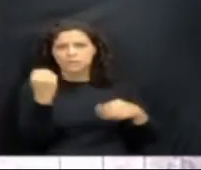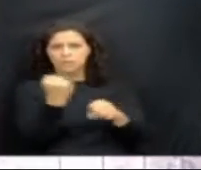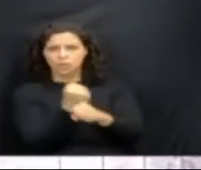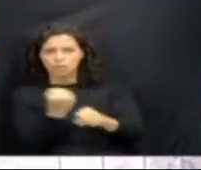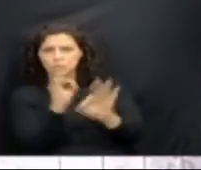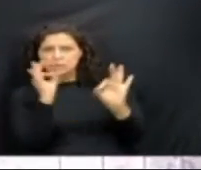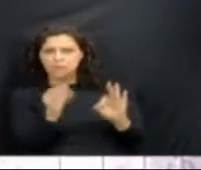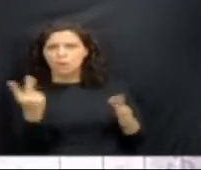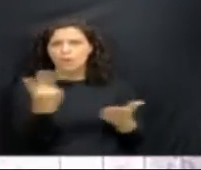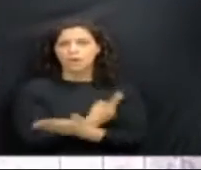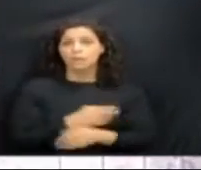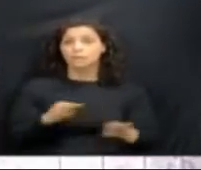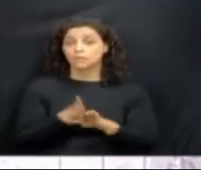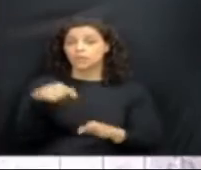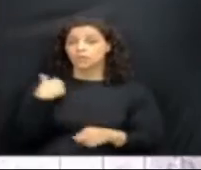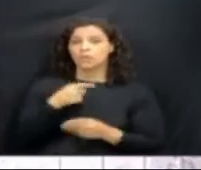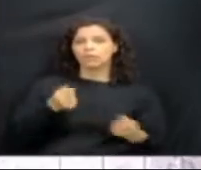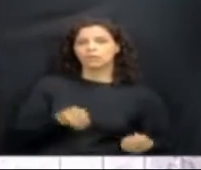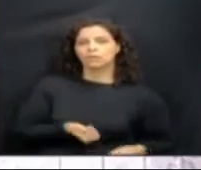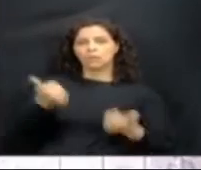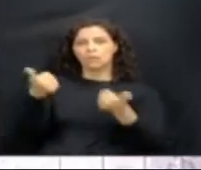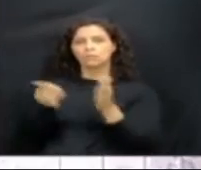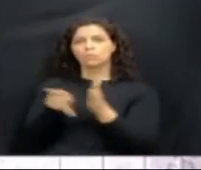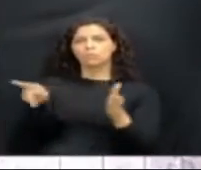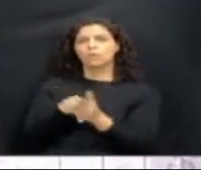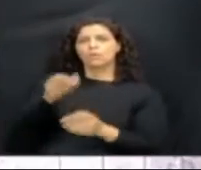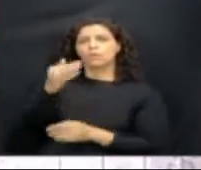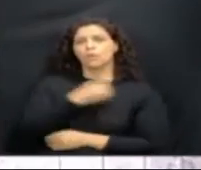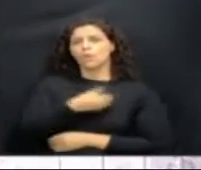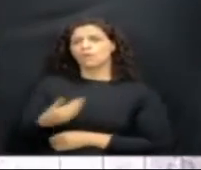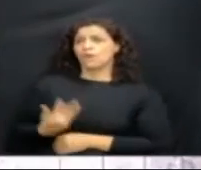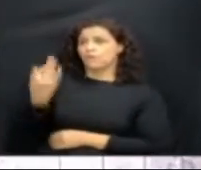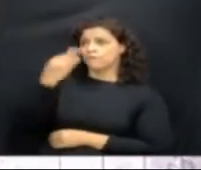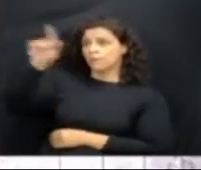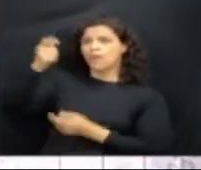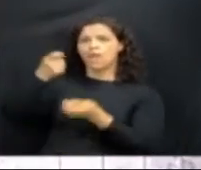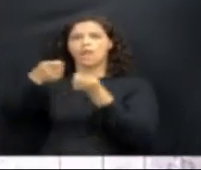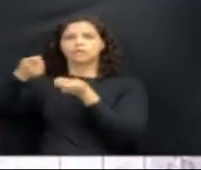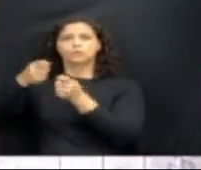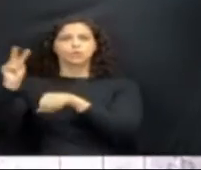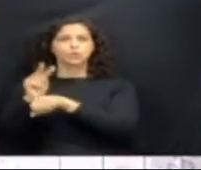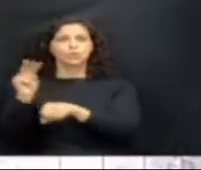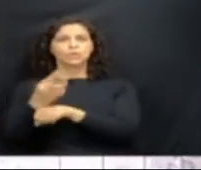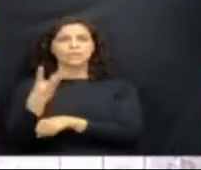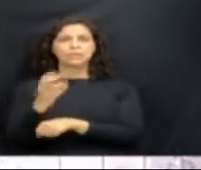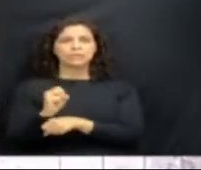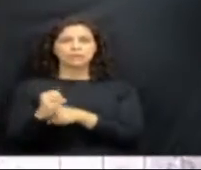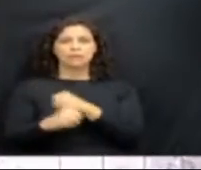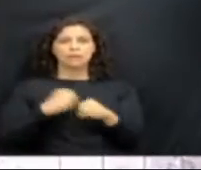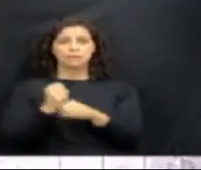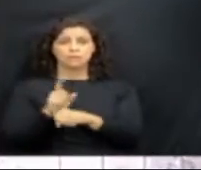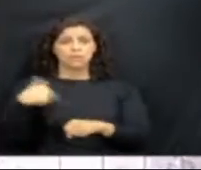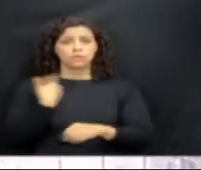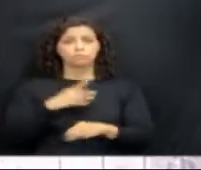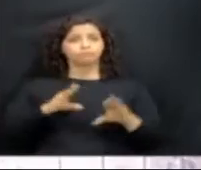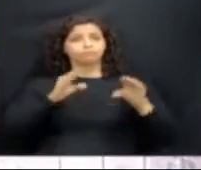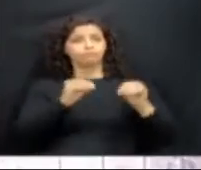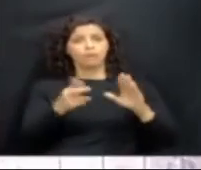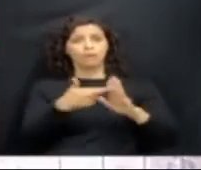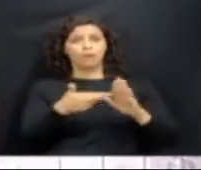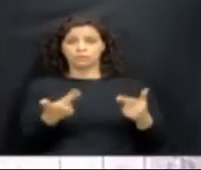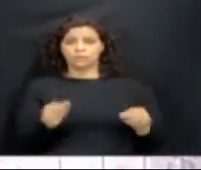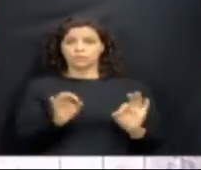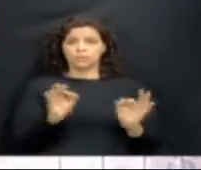ou errado. Delegamos para o governo federal, ele vai ficar administrando e cuidando 30 anos, mas nós não podemos criar